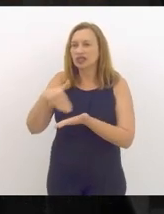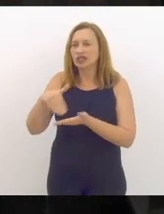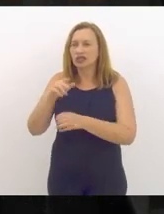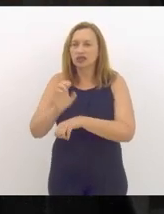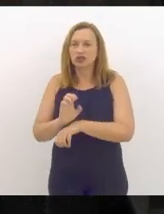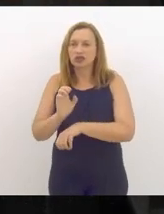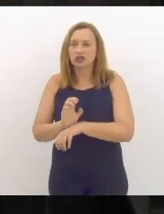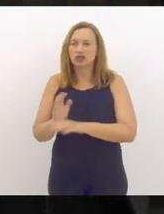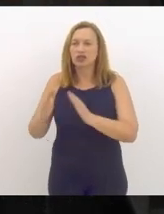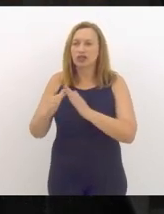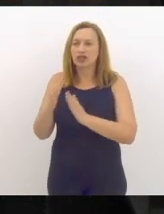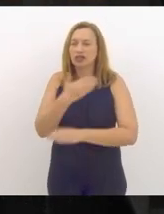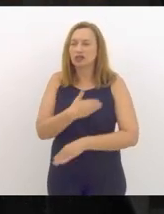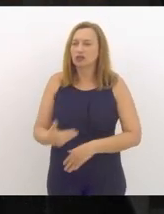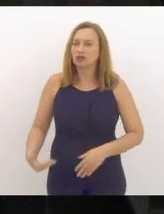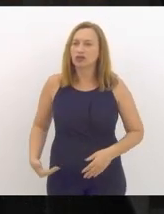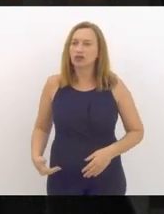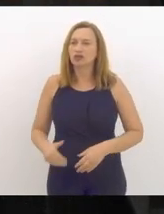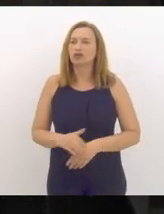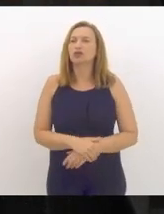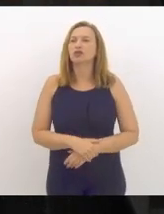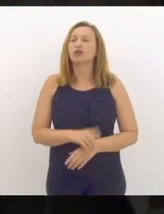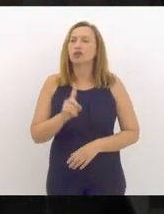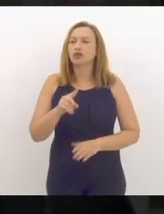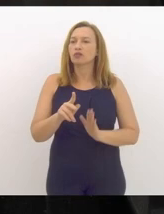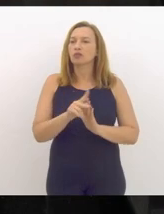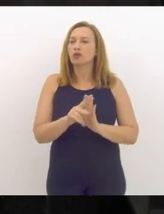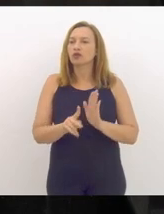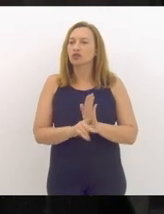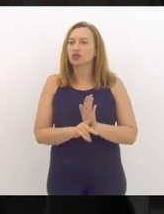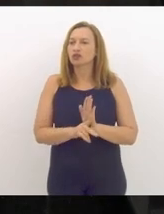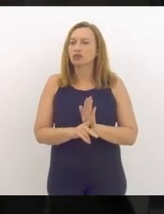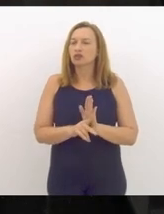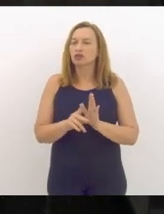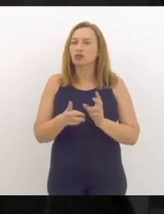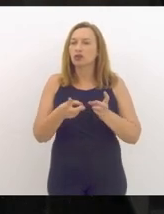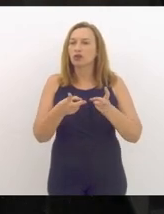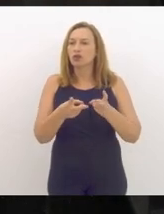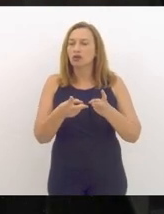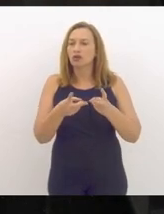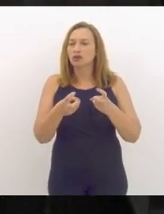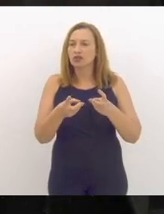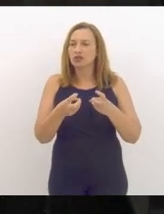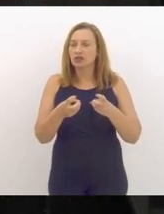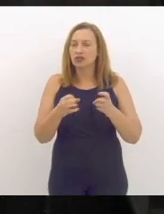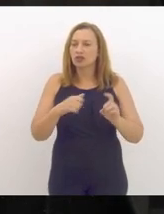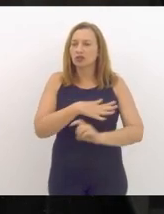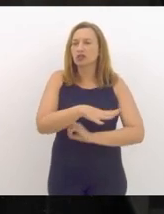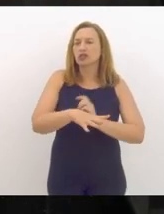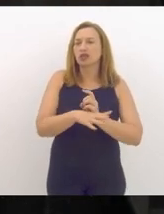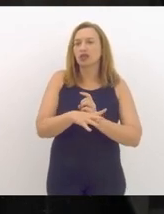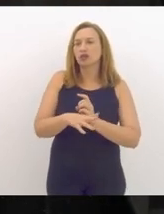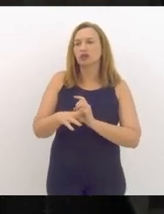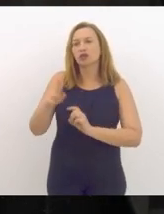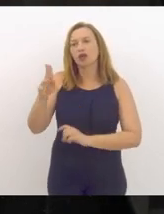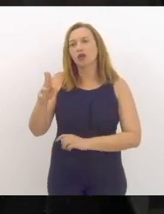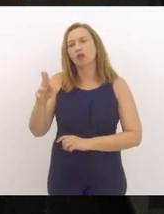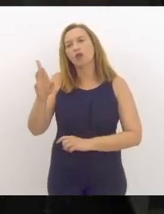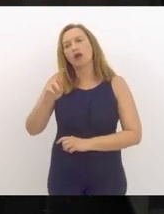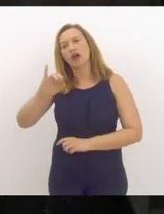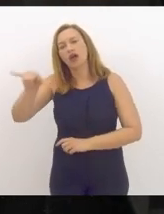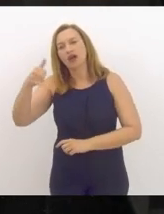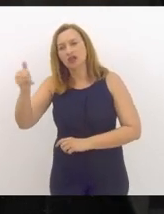Estado da Casa Civil, que é o projeto Observatório Social da OERJ, da